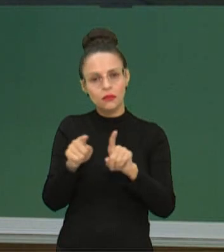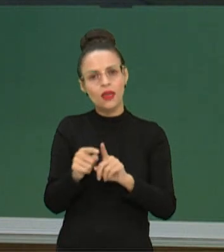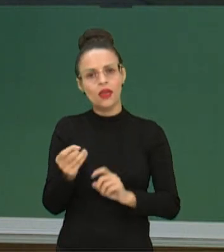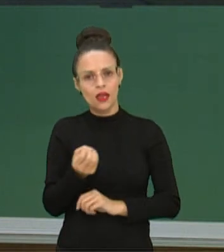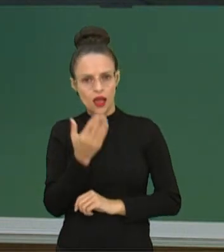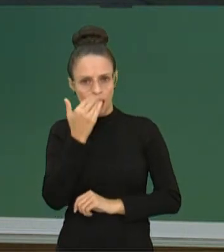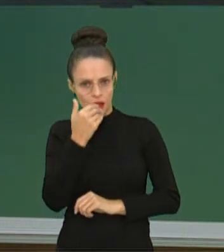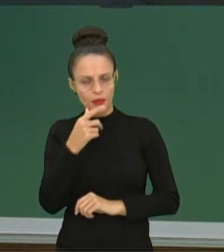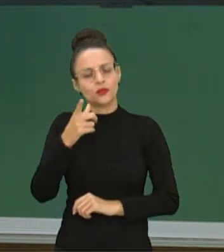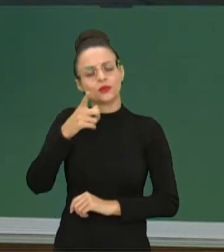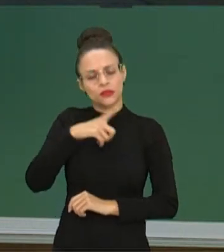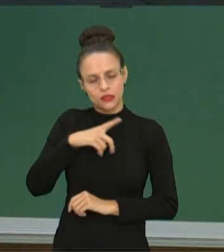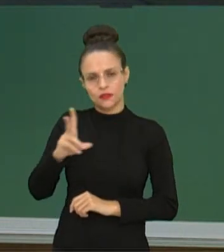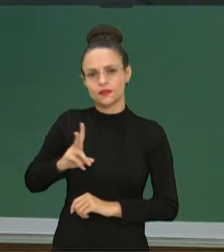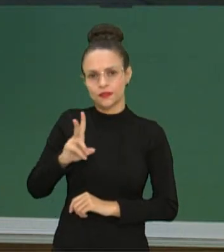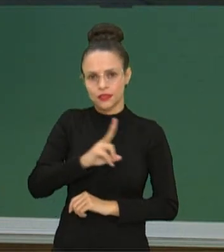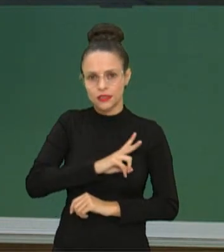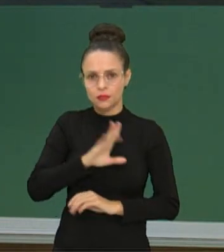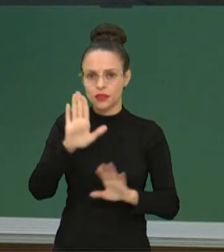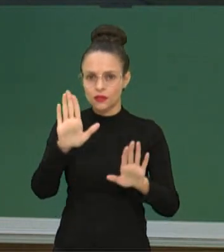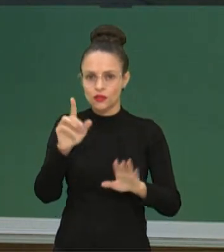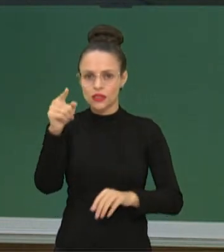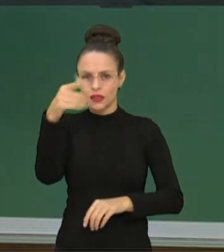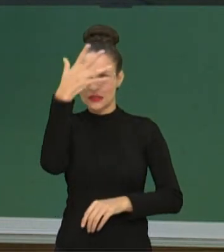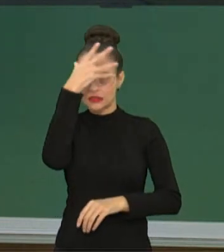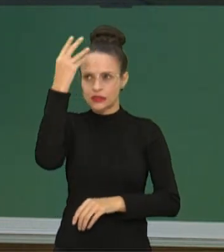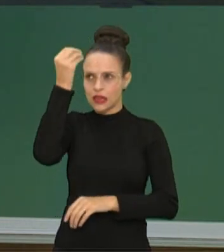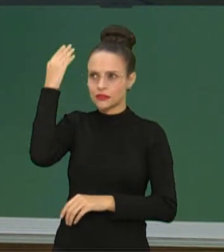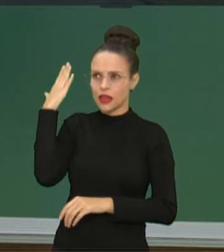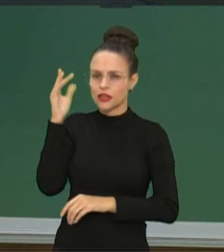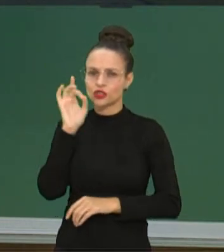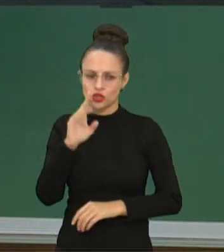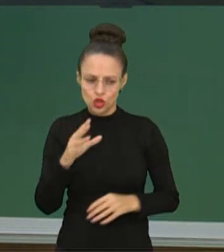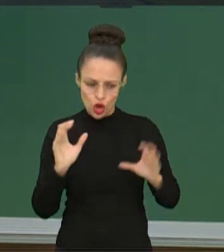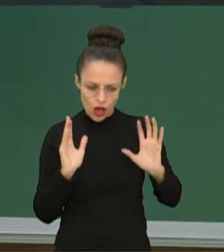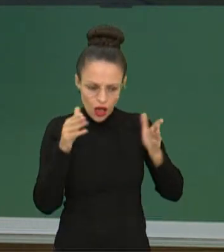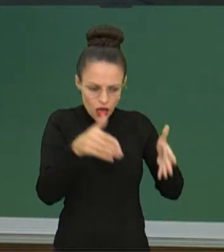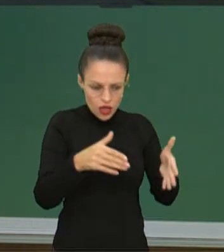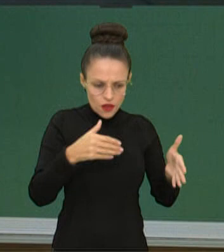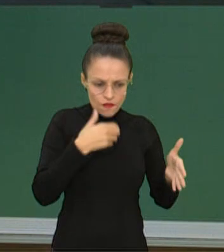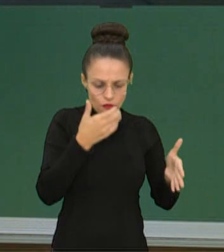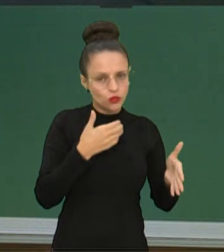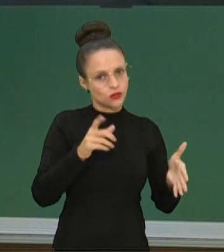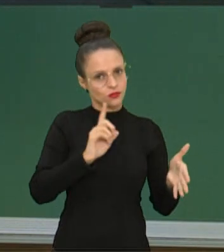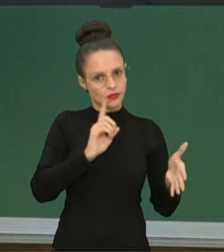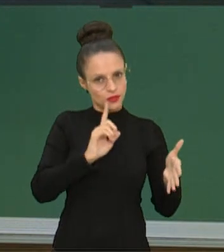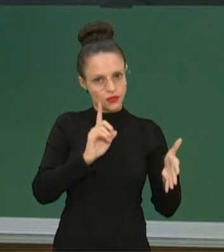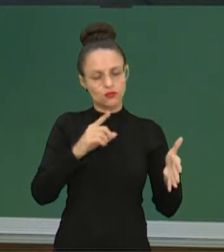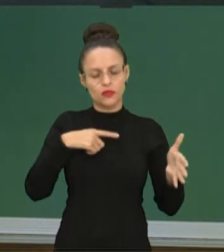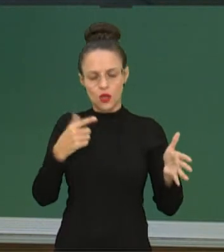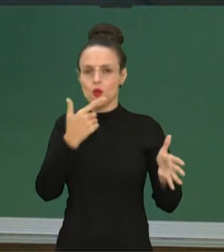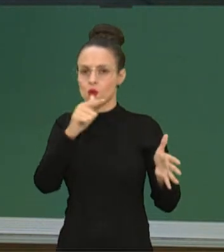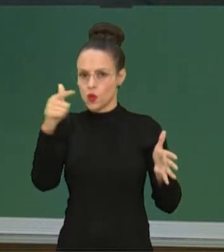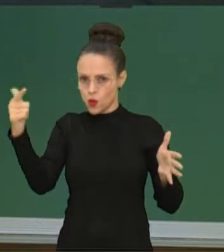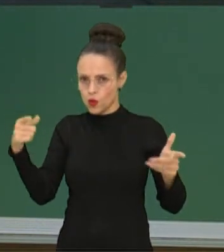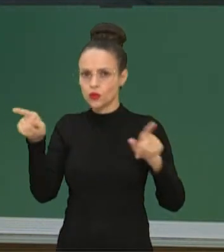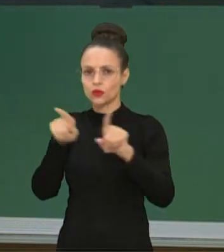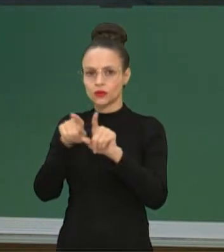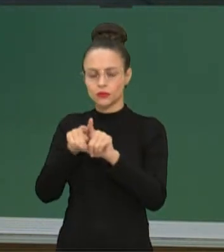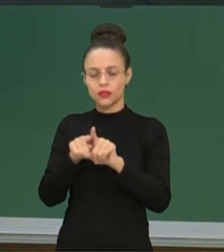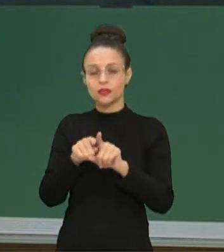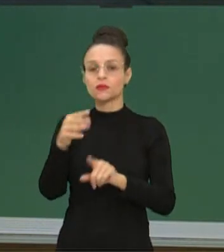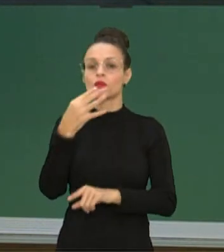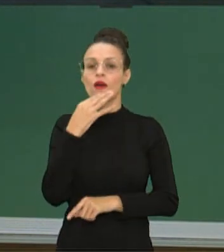vão apresentar vitaminas. Então, esquece aquela ideia de que é só em frutas, porque não é, tá? A gente vai conhecer